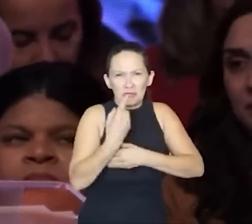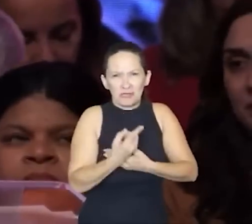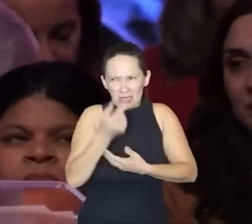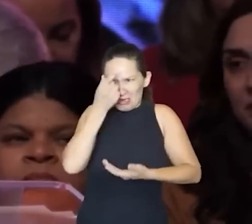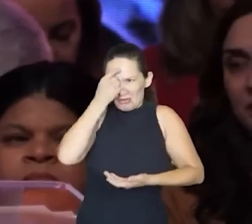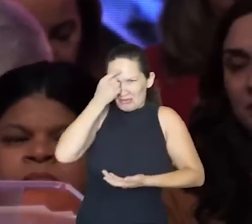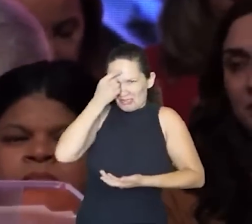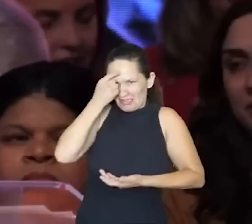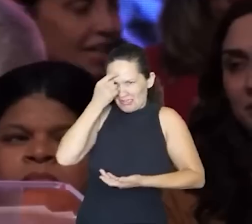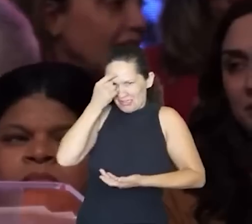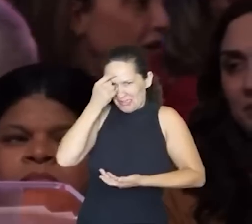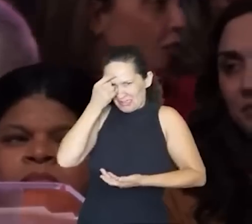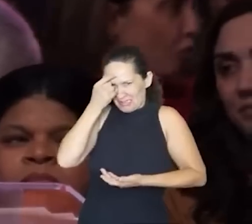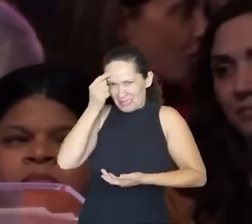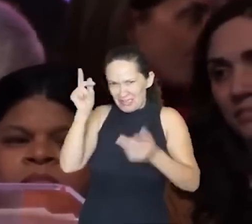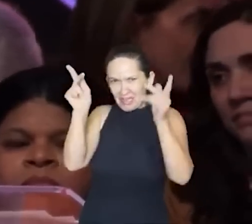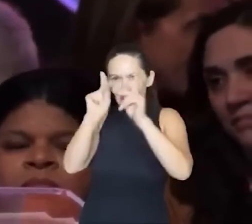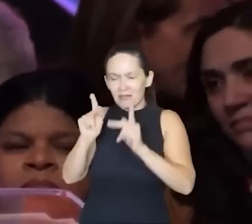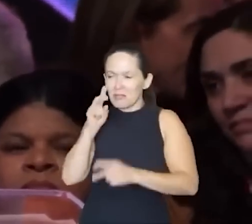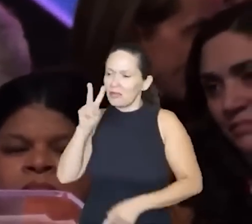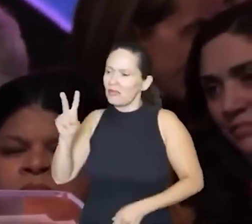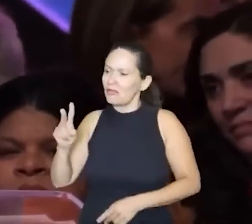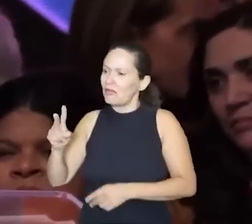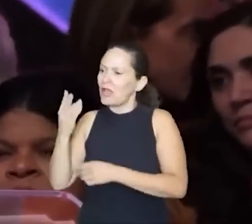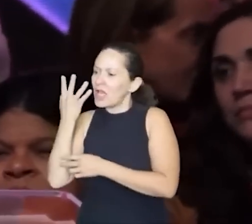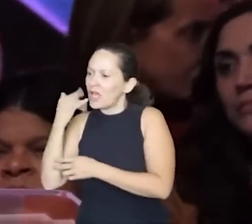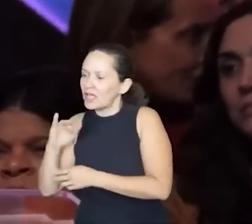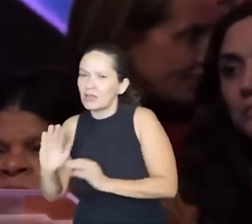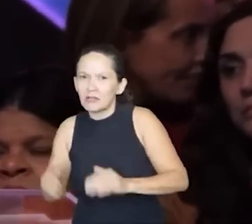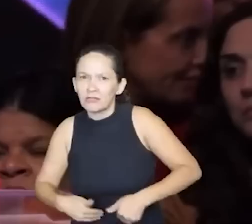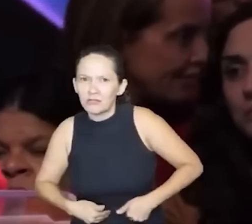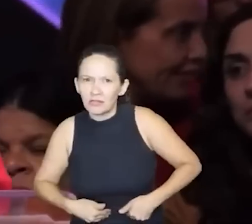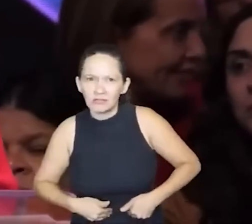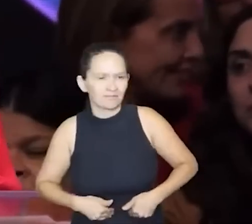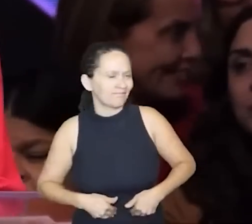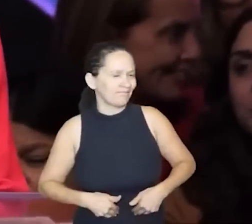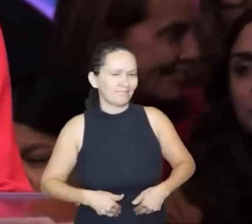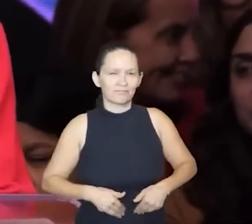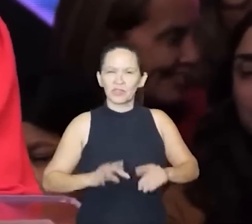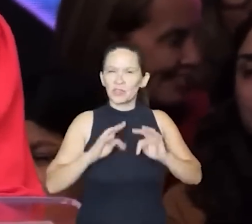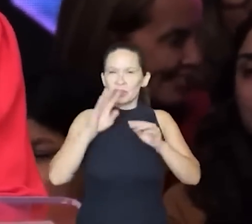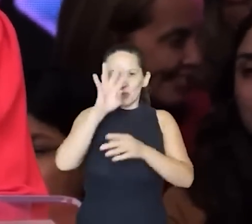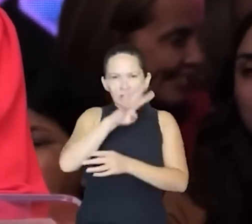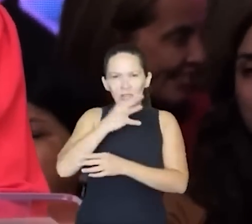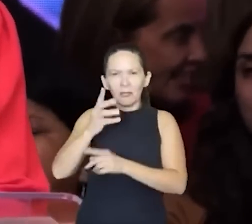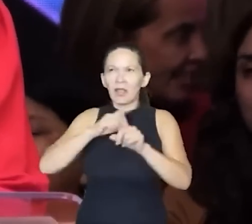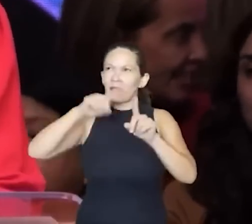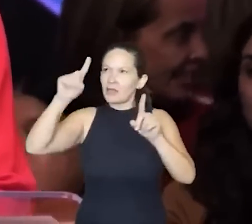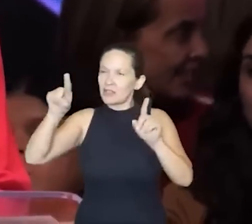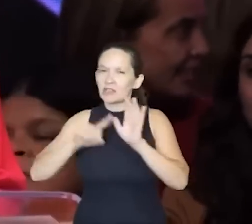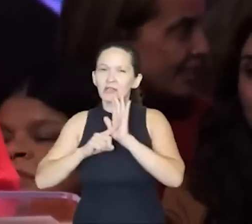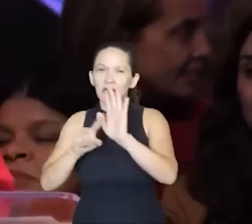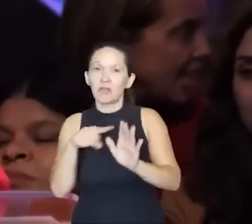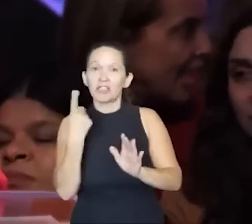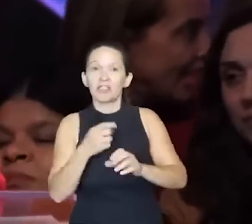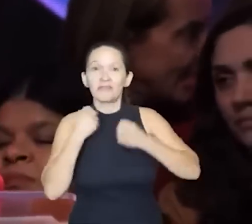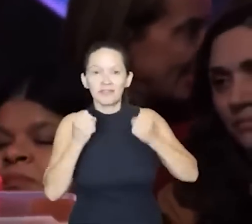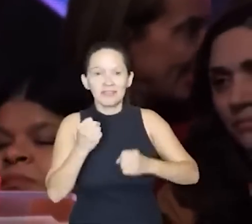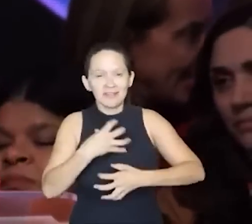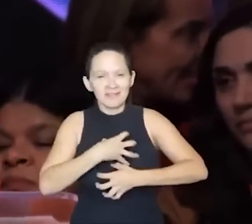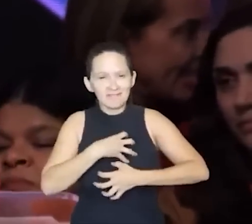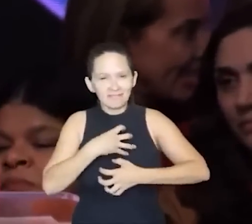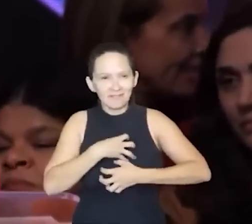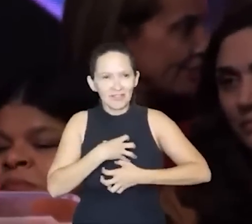forma mais pungente do que todas as estatísticas e indicadores sociais e econômicos. Não há